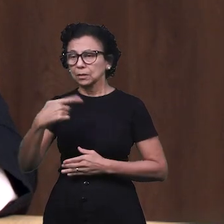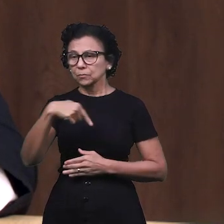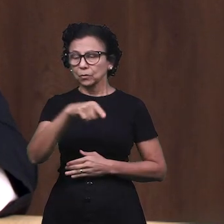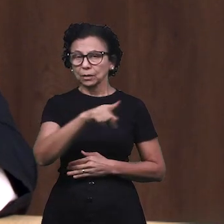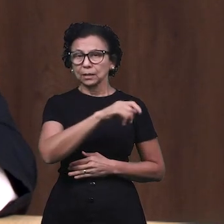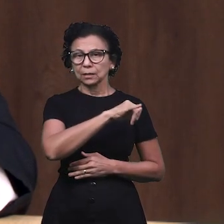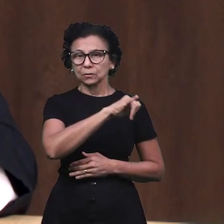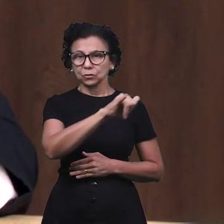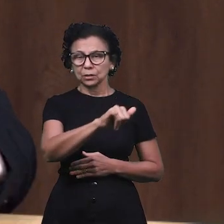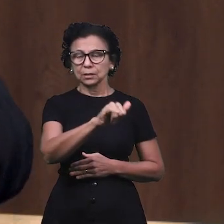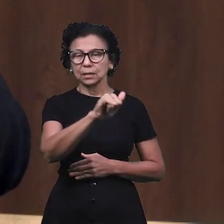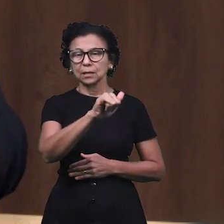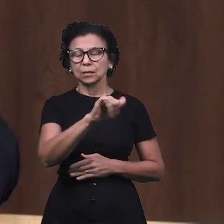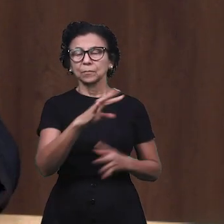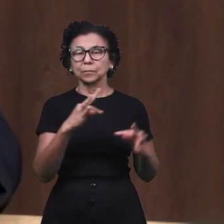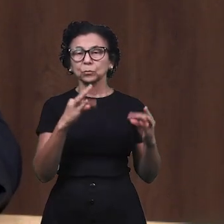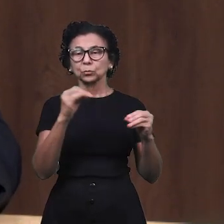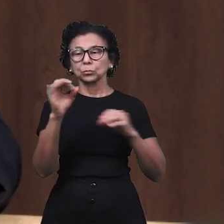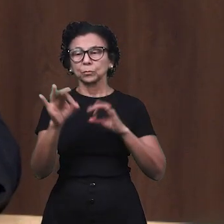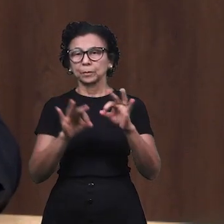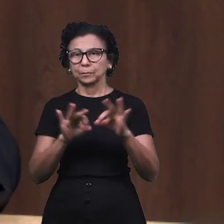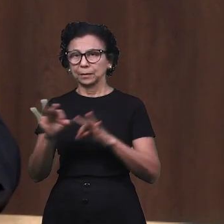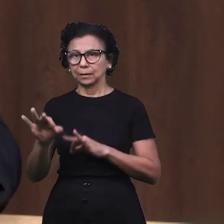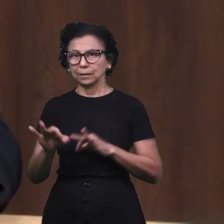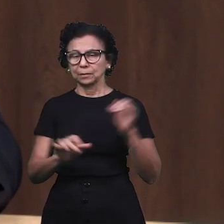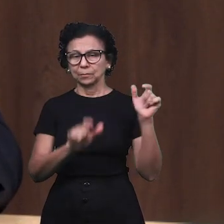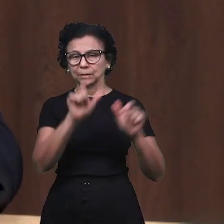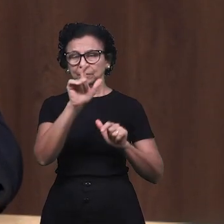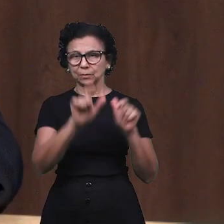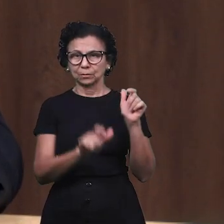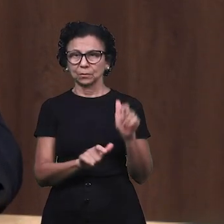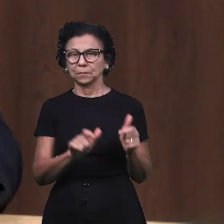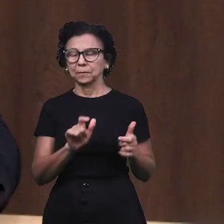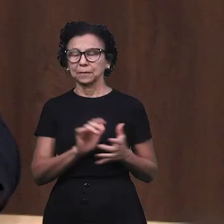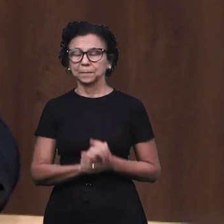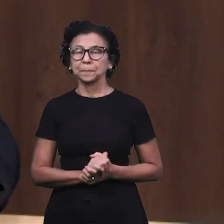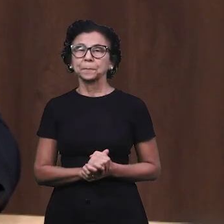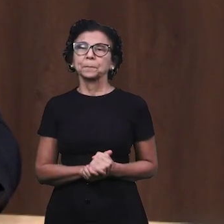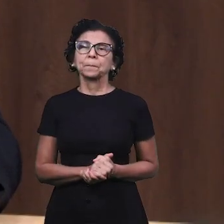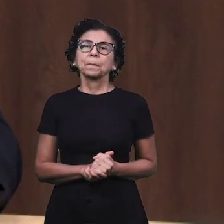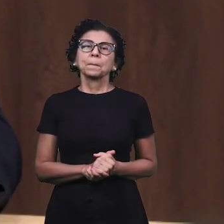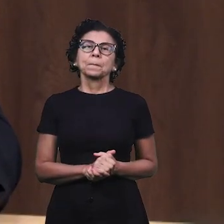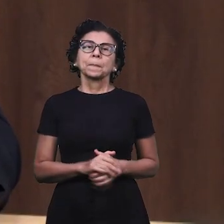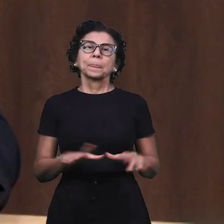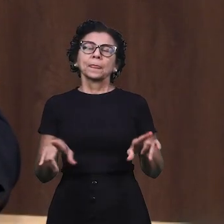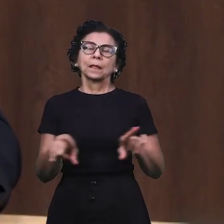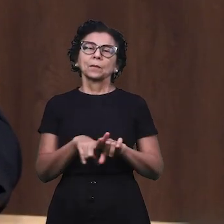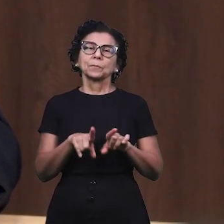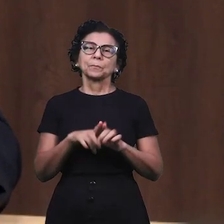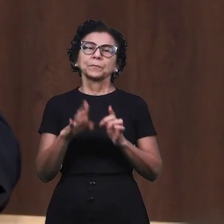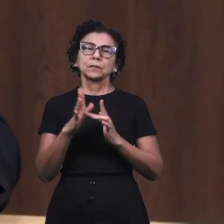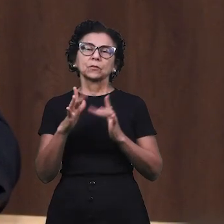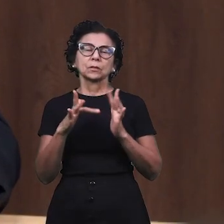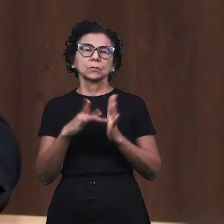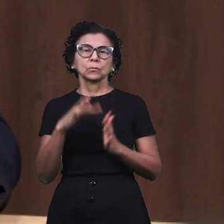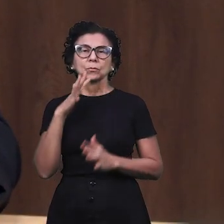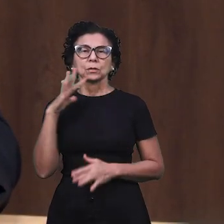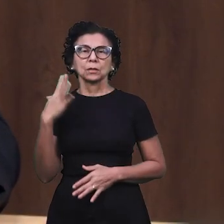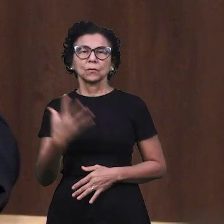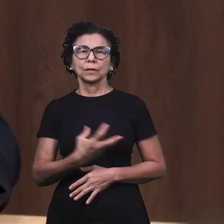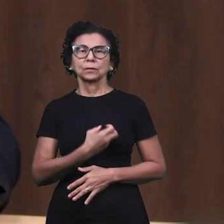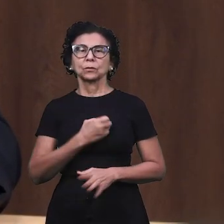maravilhoso e há um banquete que o Salvador tem preparado para o pecador, mas esse banquete só